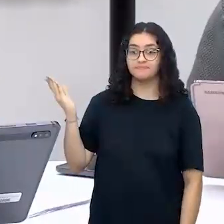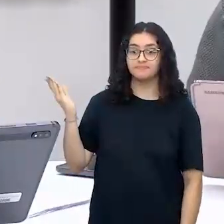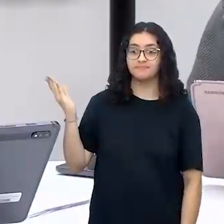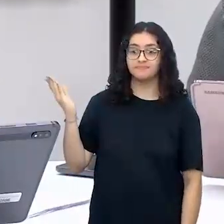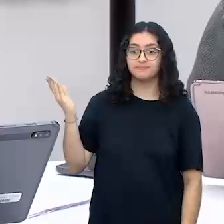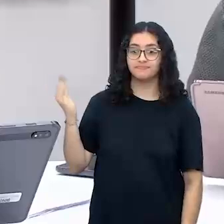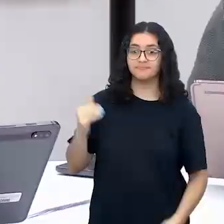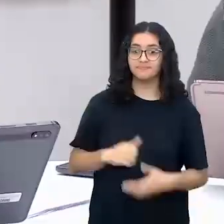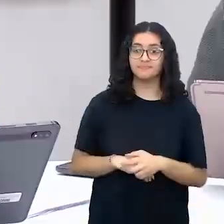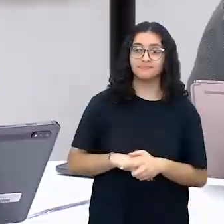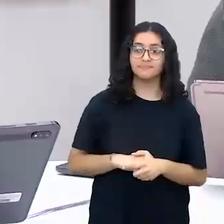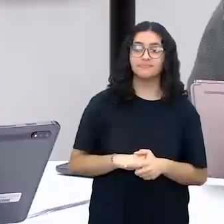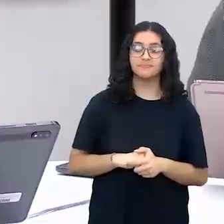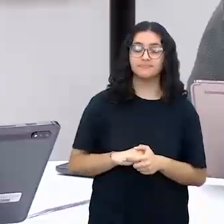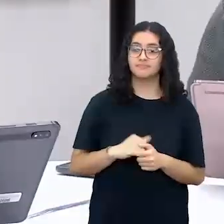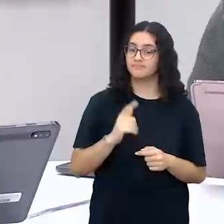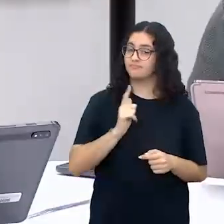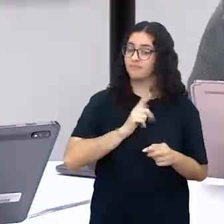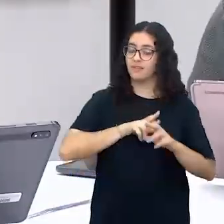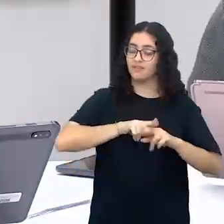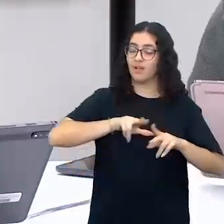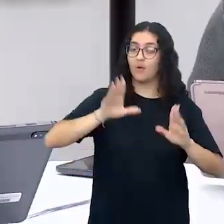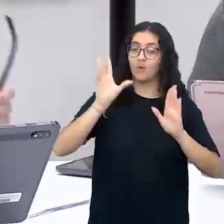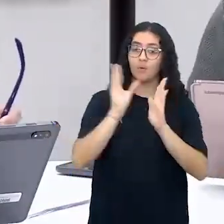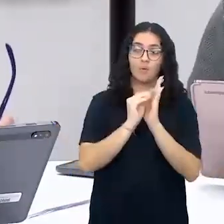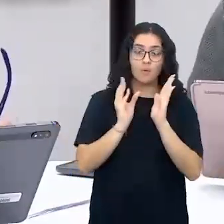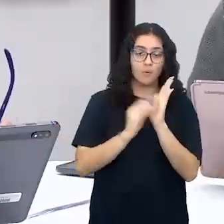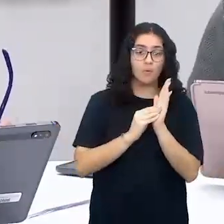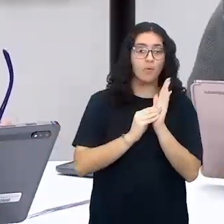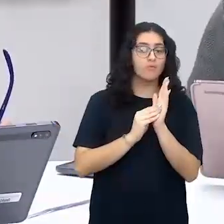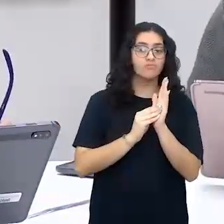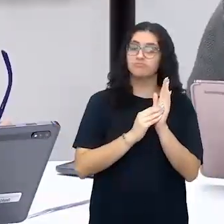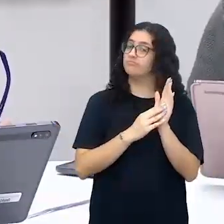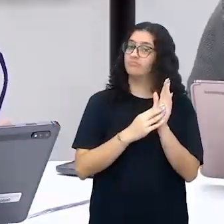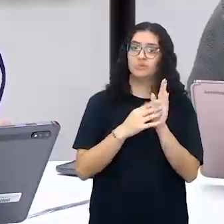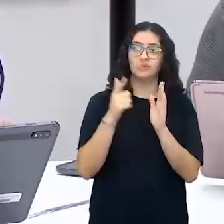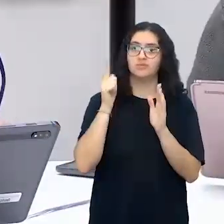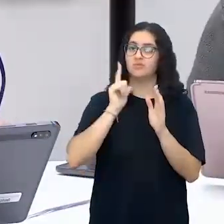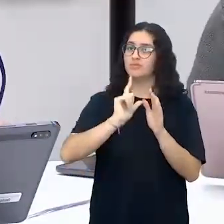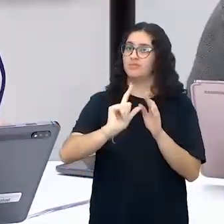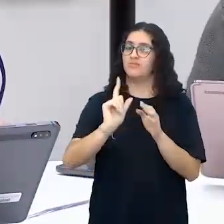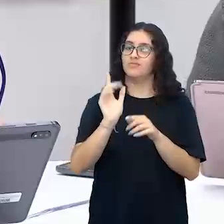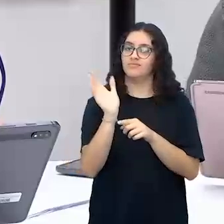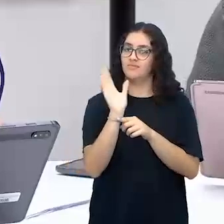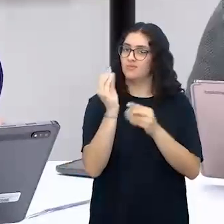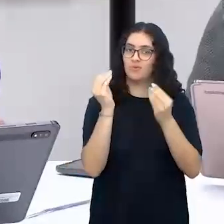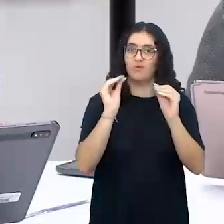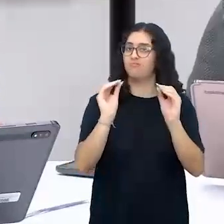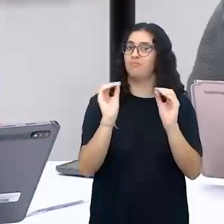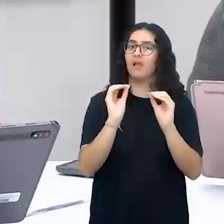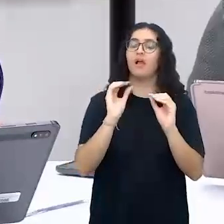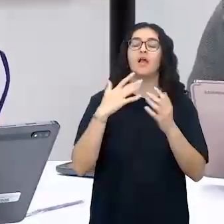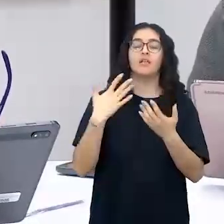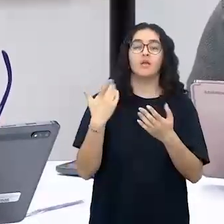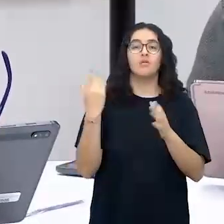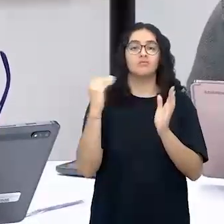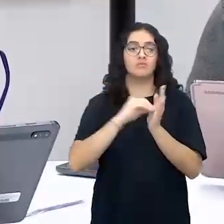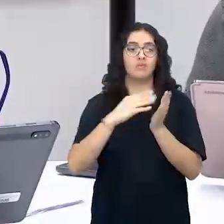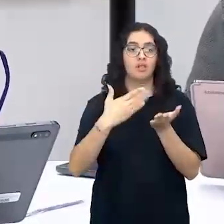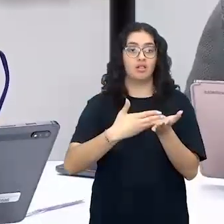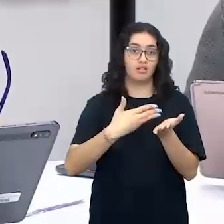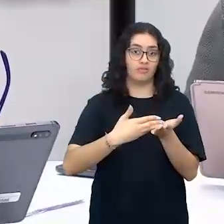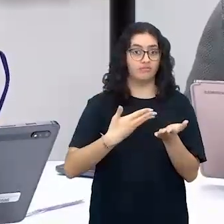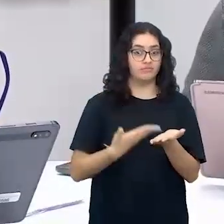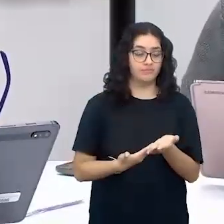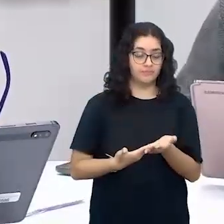que estendeu uma série de conteúdos que não couberam no documentário, então as entrevistas foram prolongadas. Para contar um pouquinho